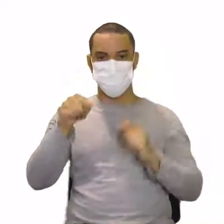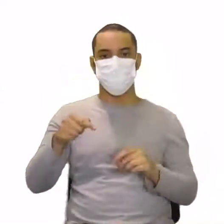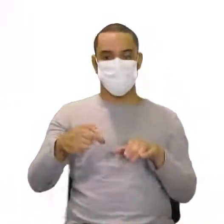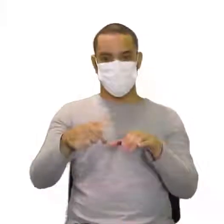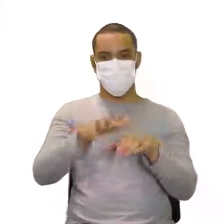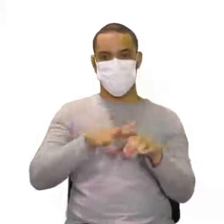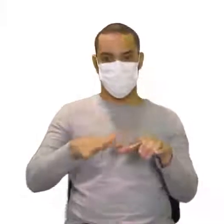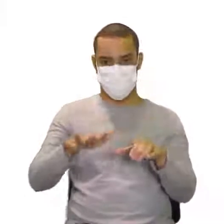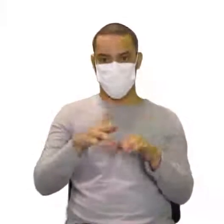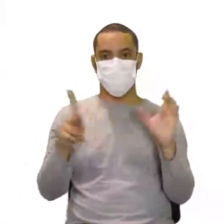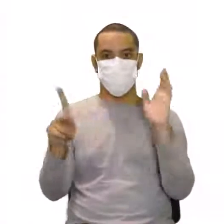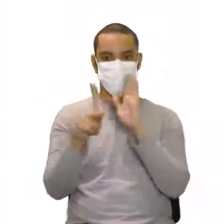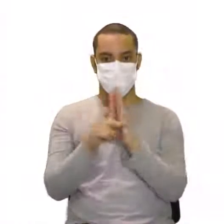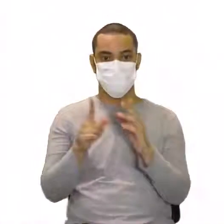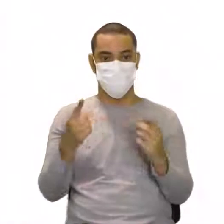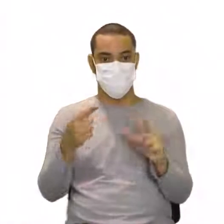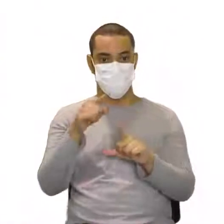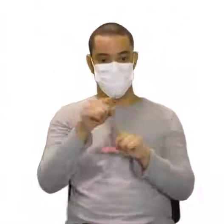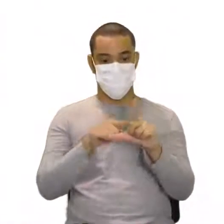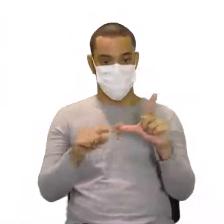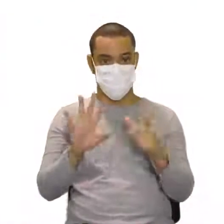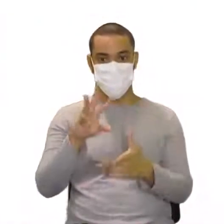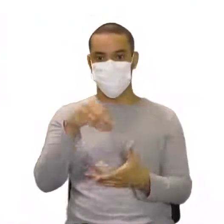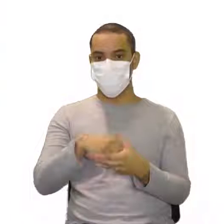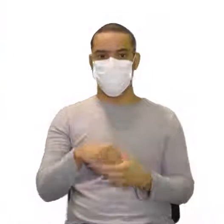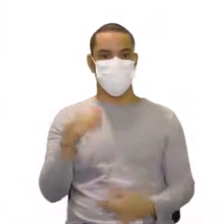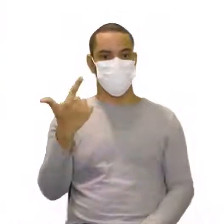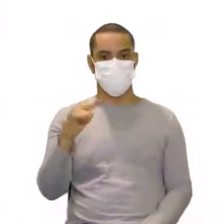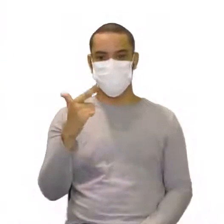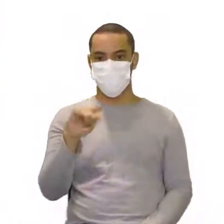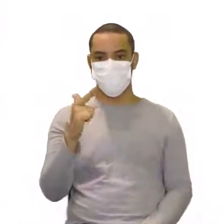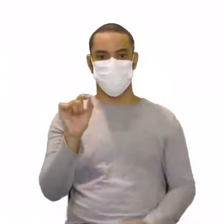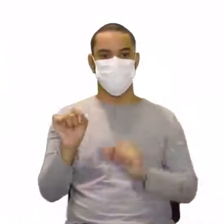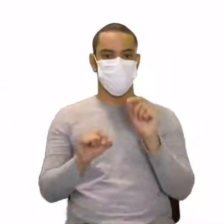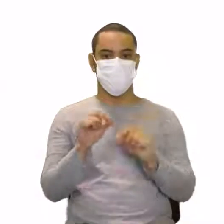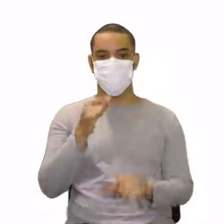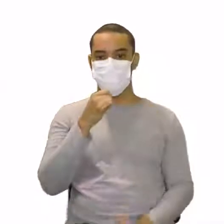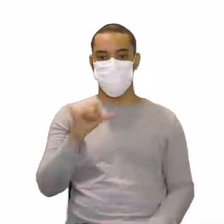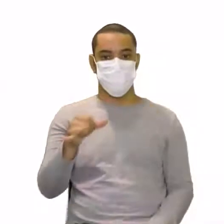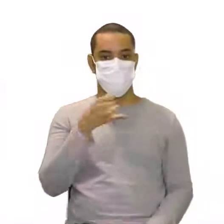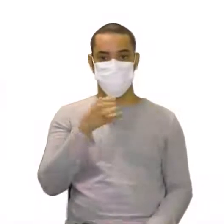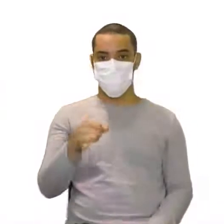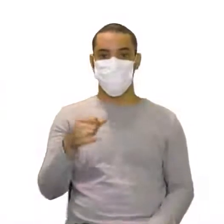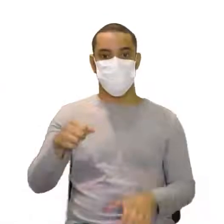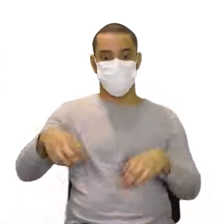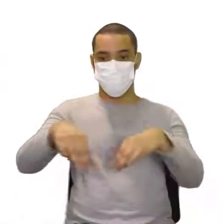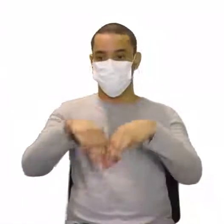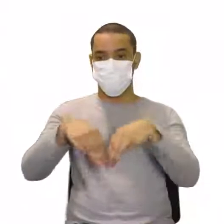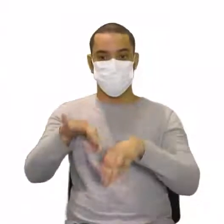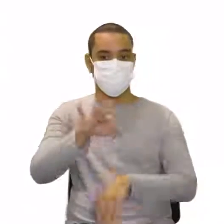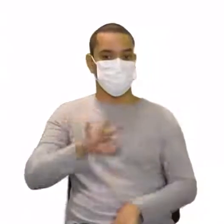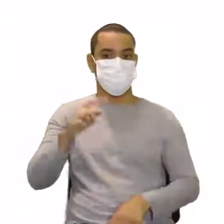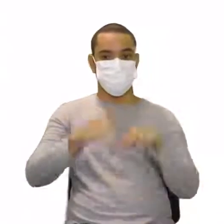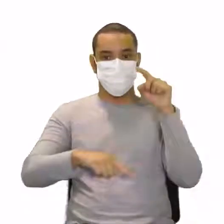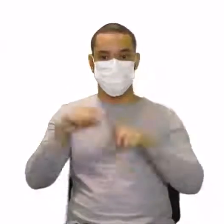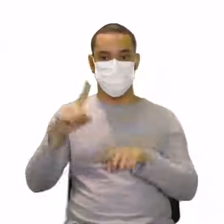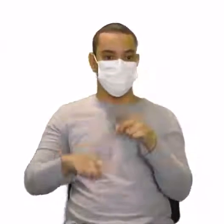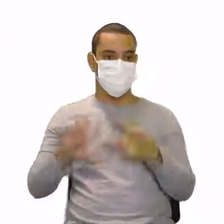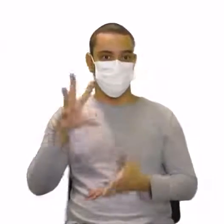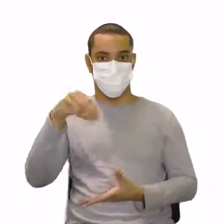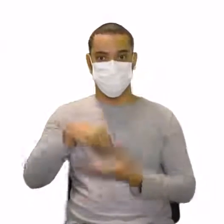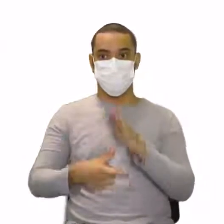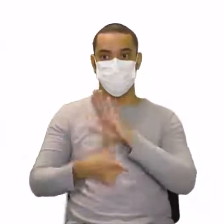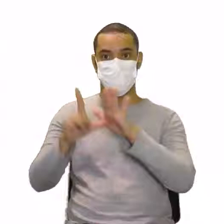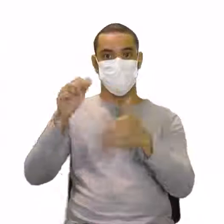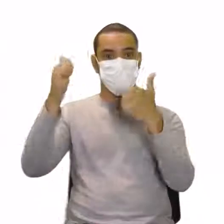ao plano da espira, o que significa que não existe linhas de campo magnético passando pelo material, como eu falei para